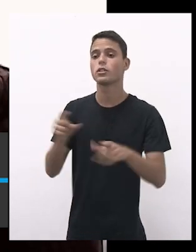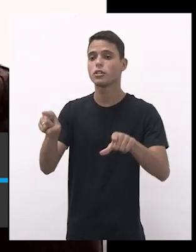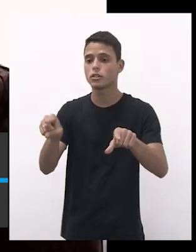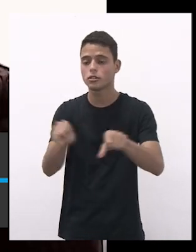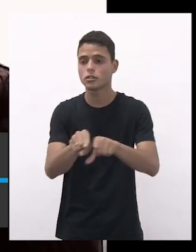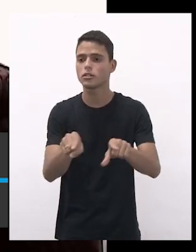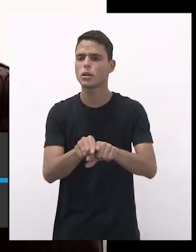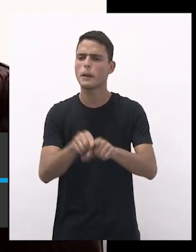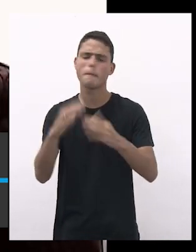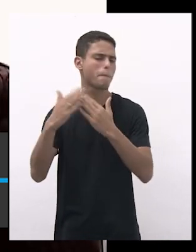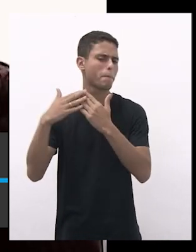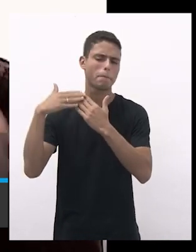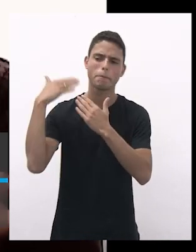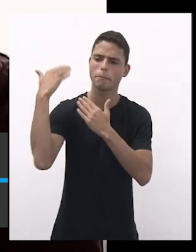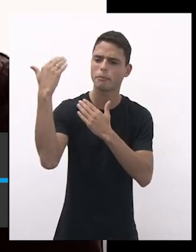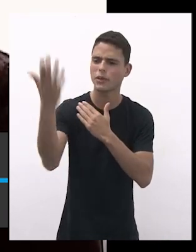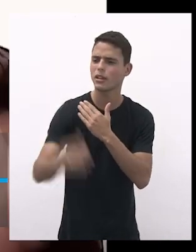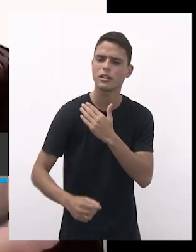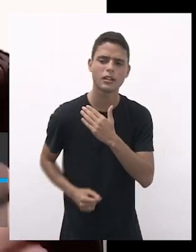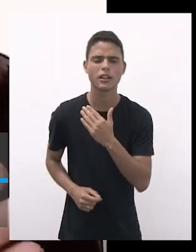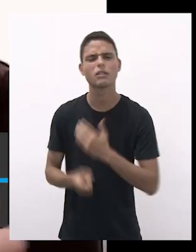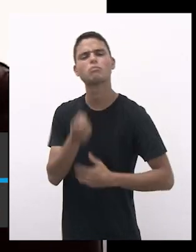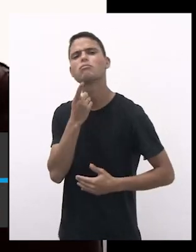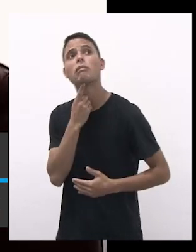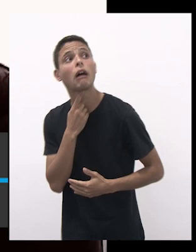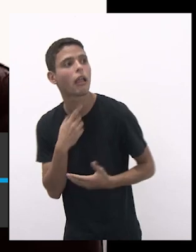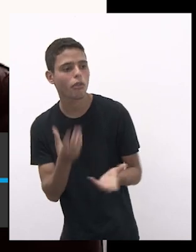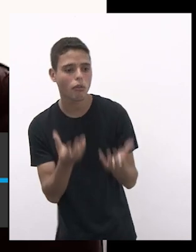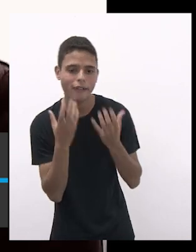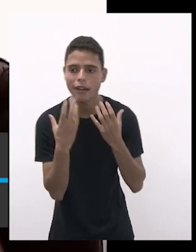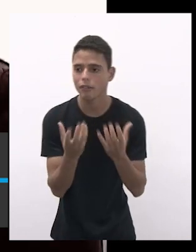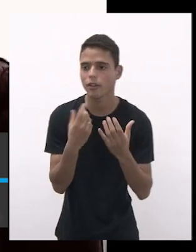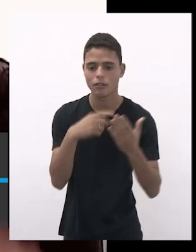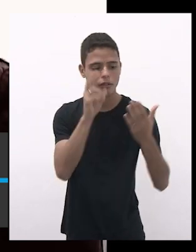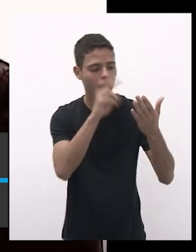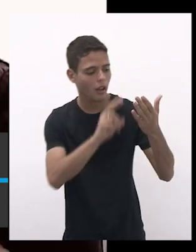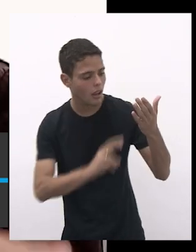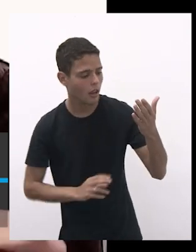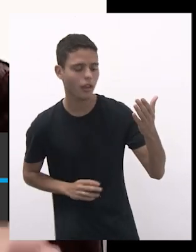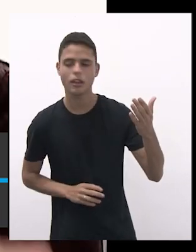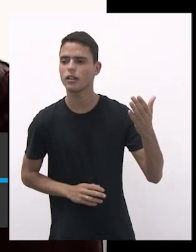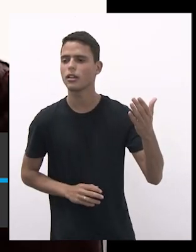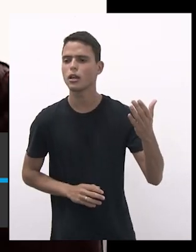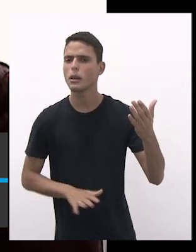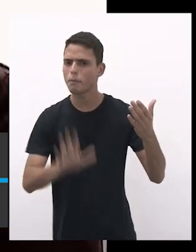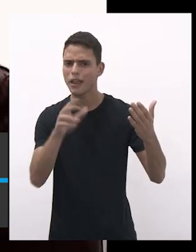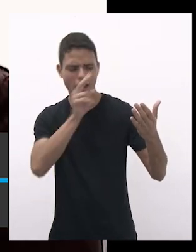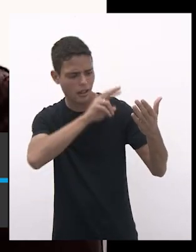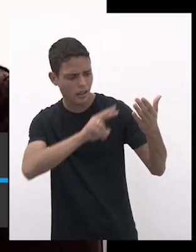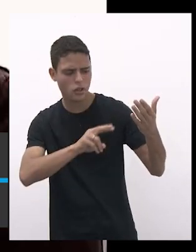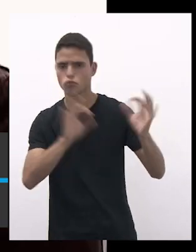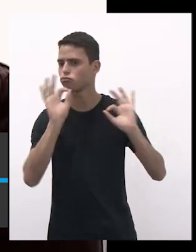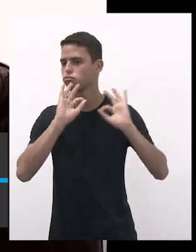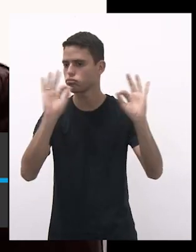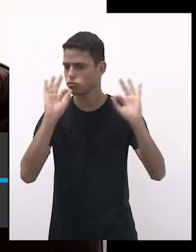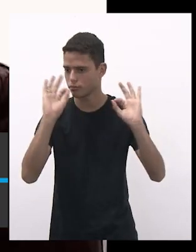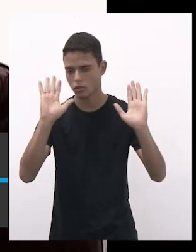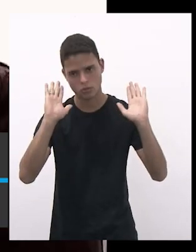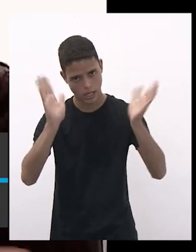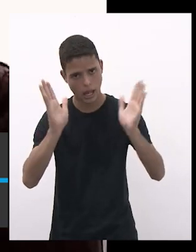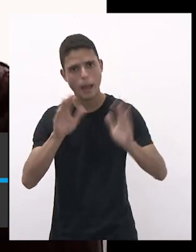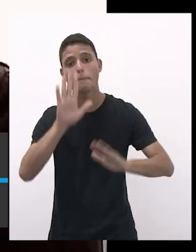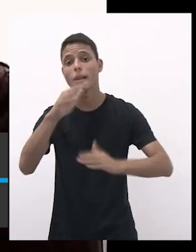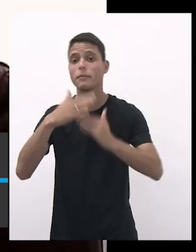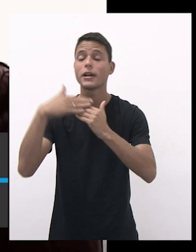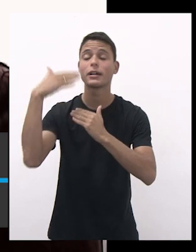muito além do somente do prazer da leitura, né? Somente não, que ler já é uma coisa extraordinária, mas que